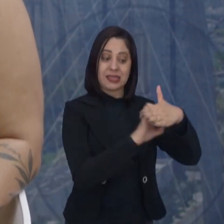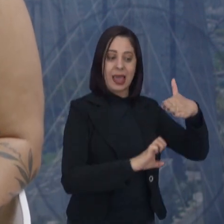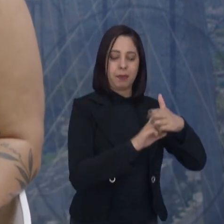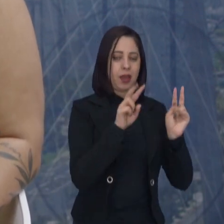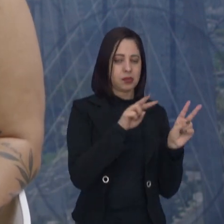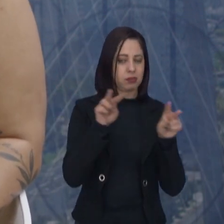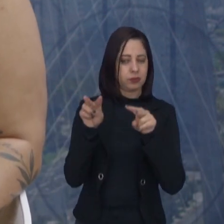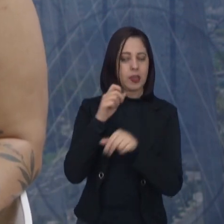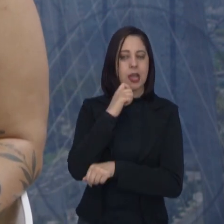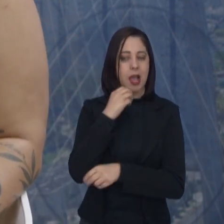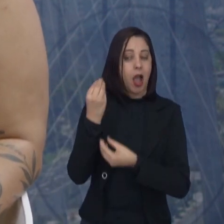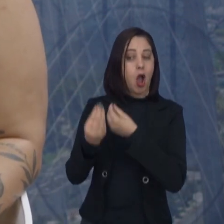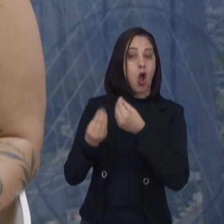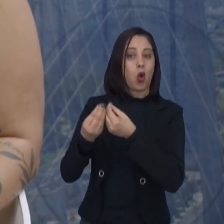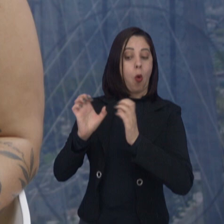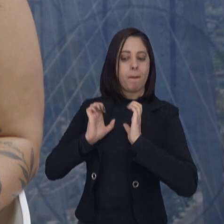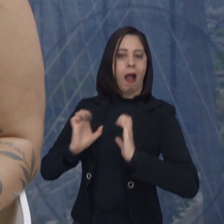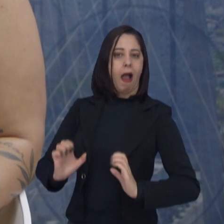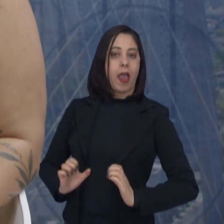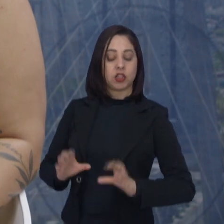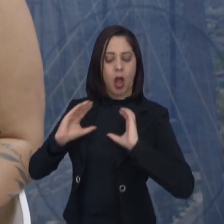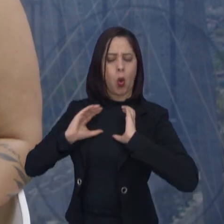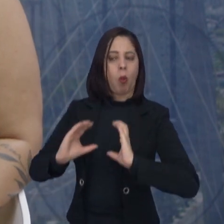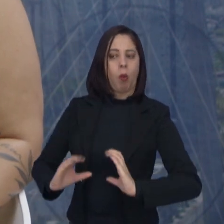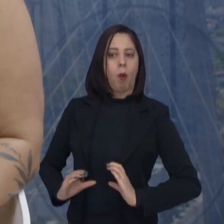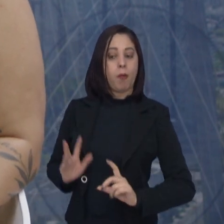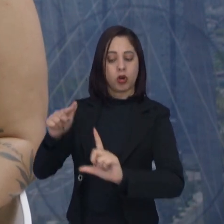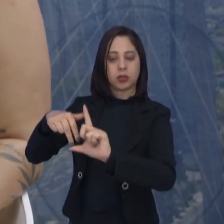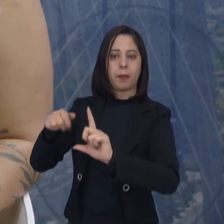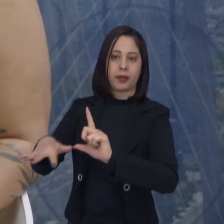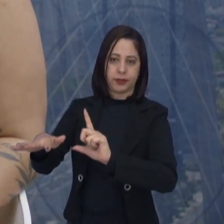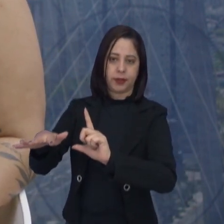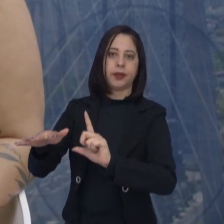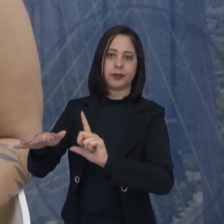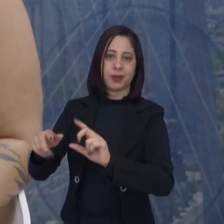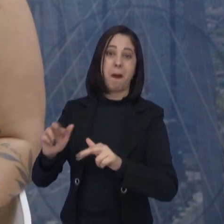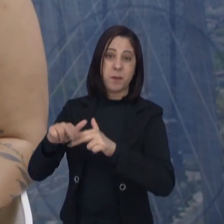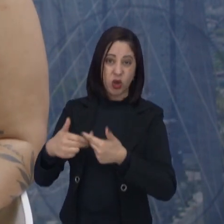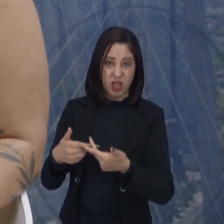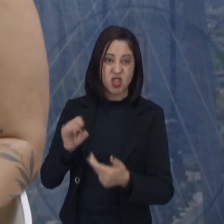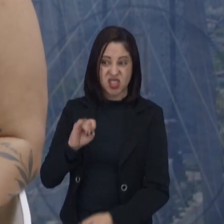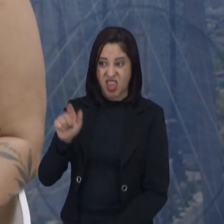te olhando? Então essa ética, a gente fala que um faz uma coisa, todos os outros